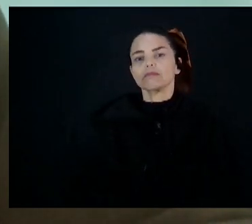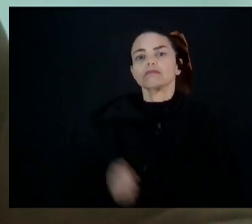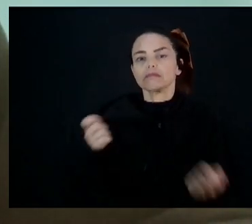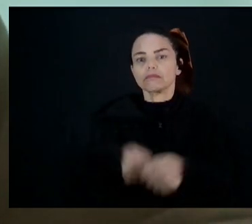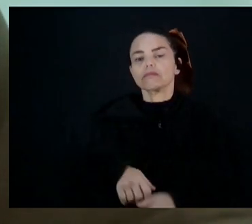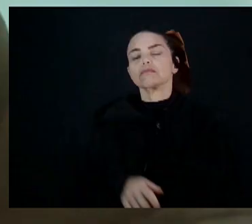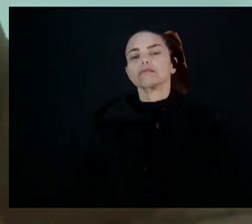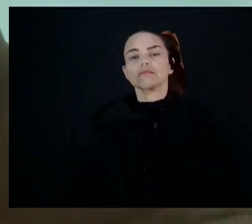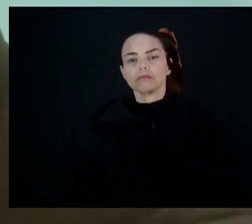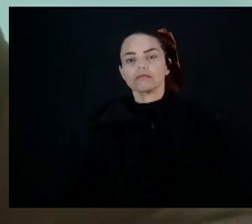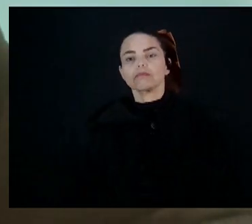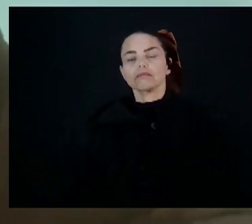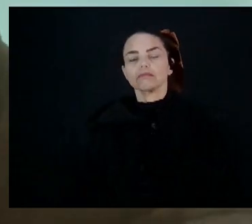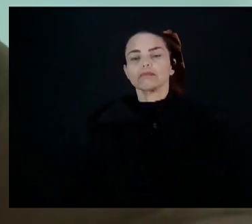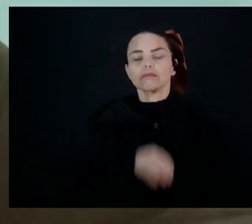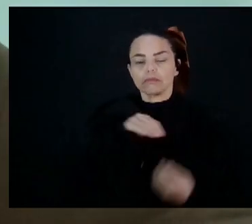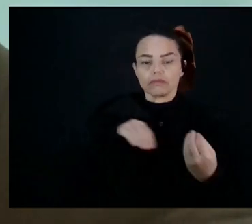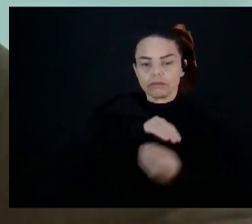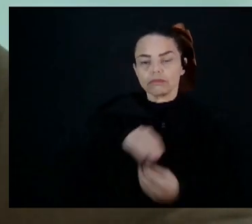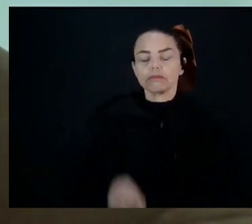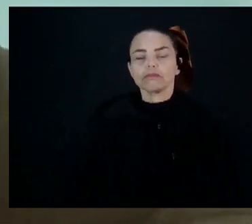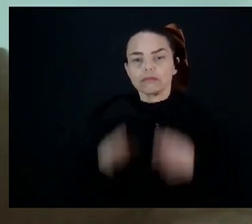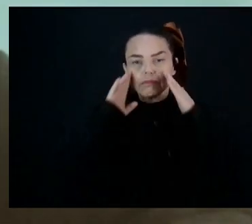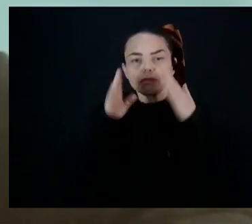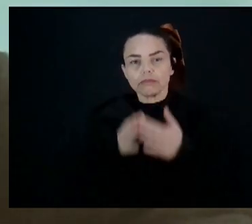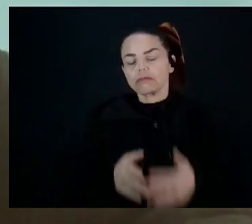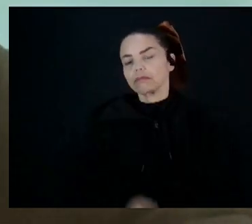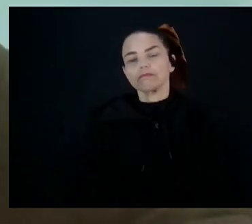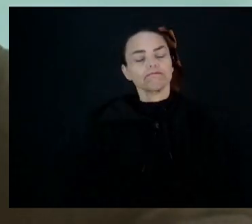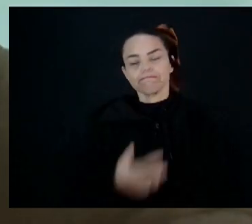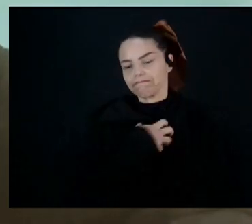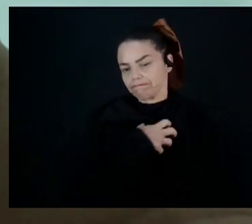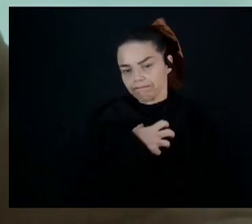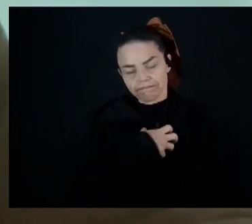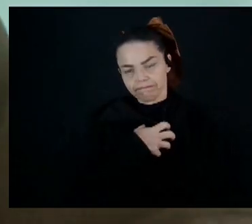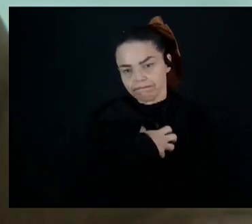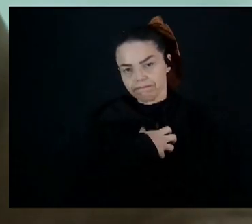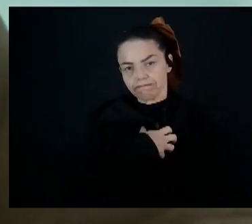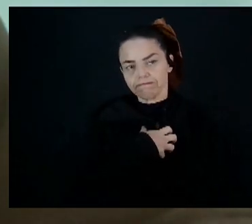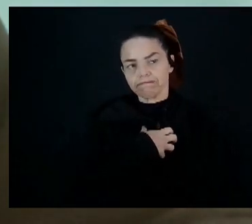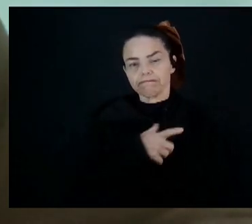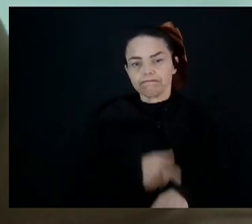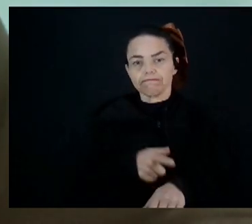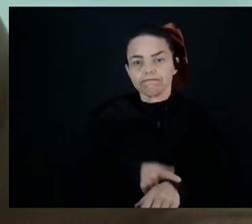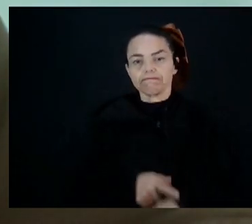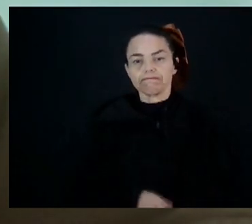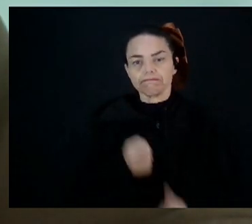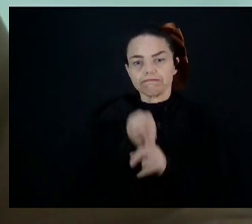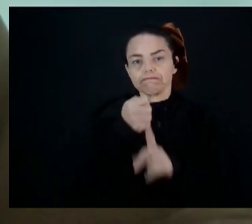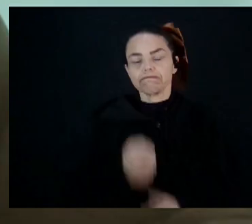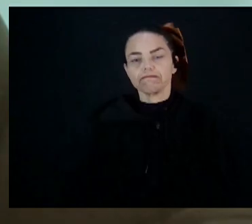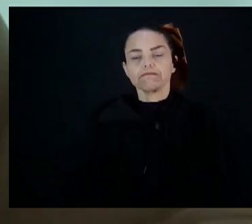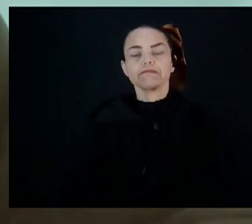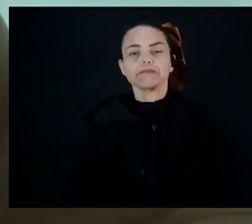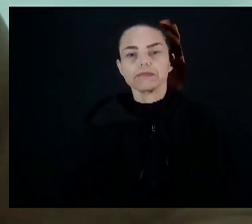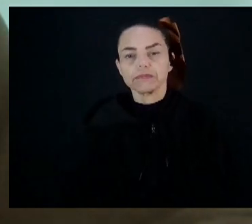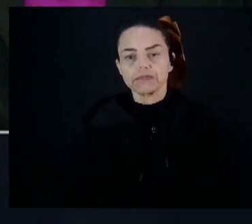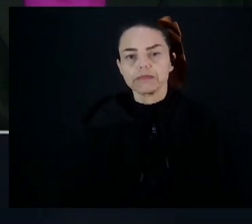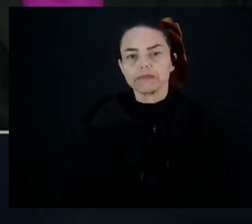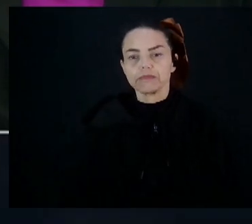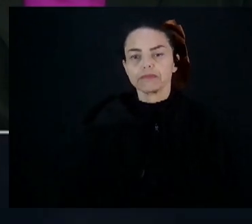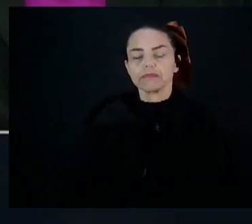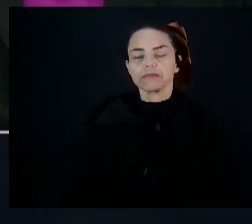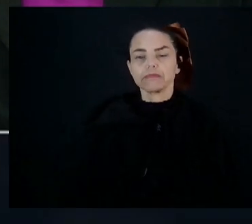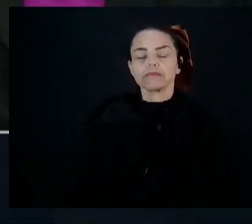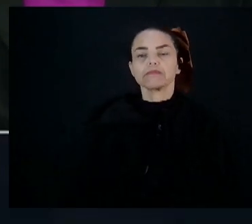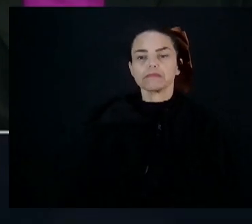sendo envolvidos, focados, e a gente não está sentindo, naquele momento, esses impactos. Informação imprescindível,